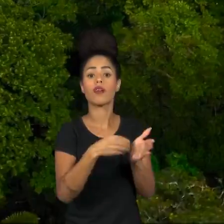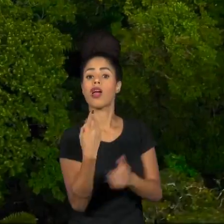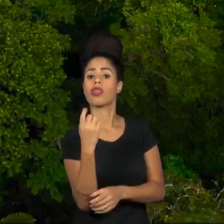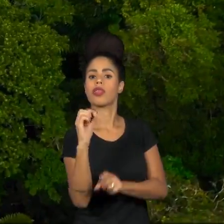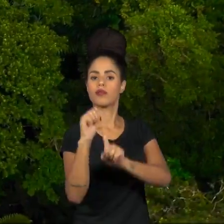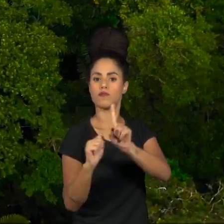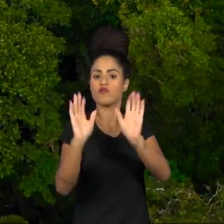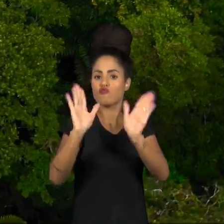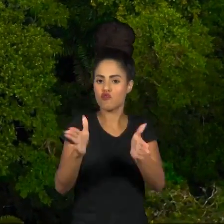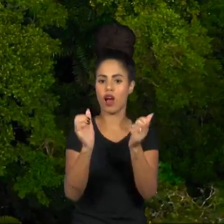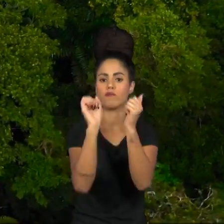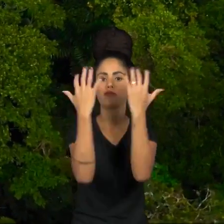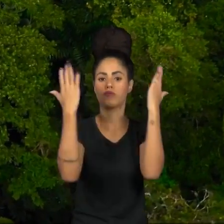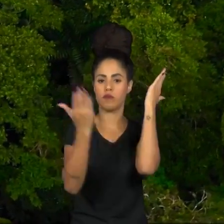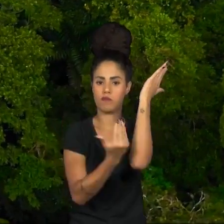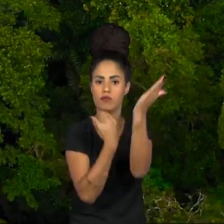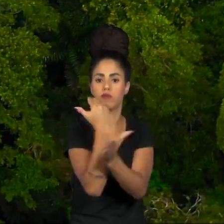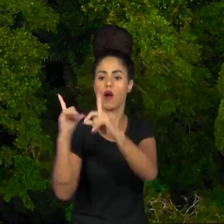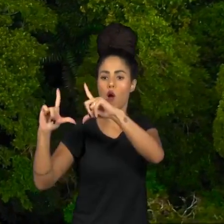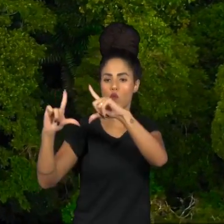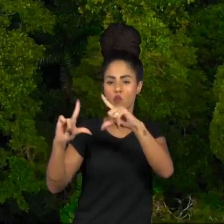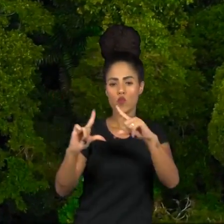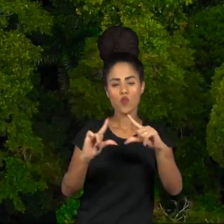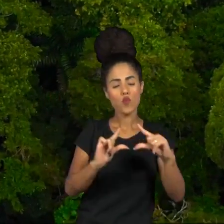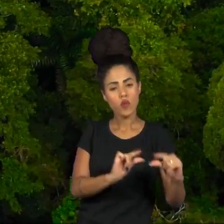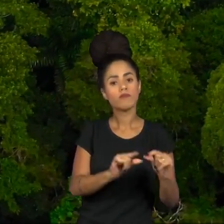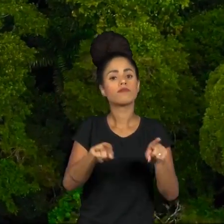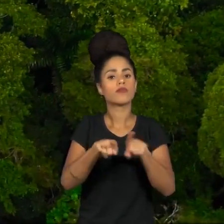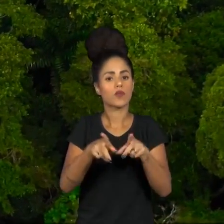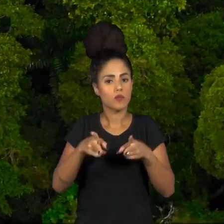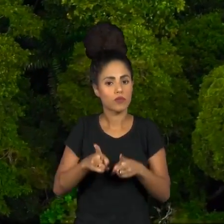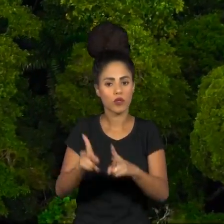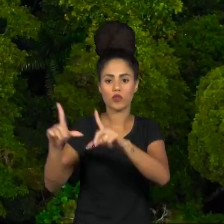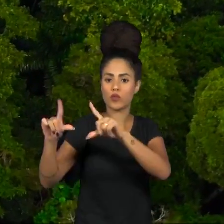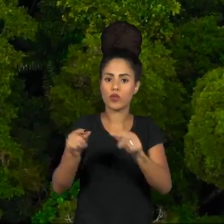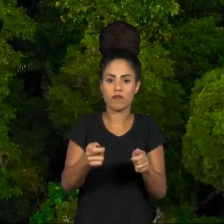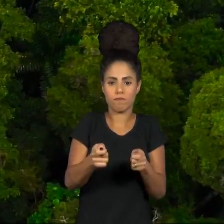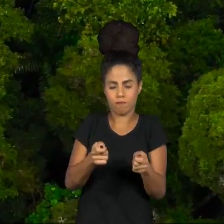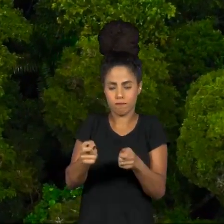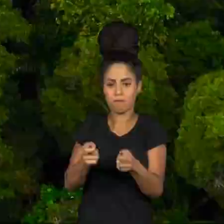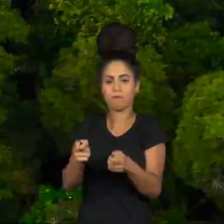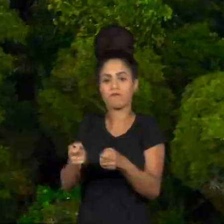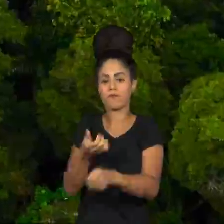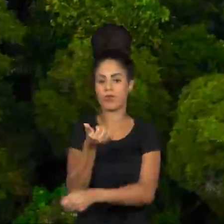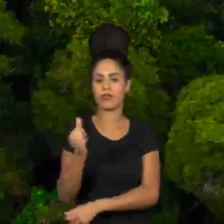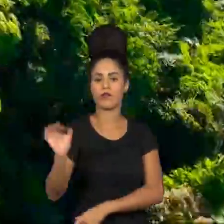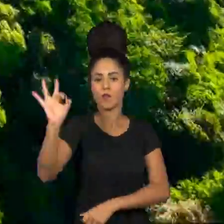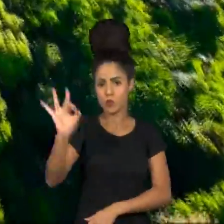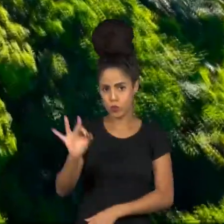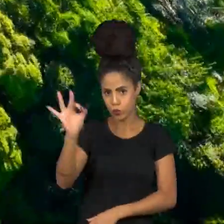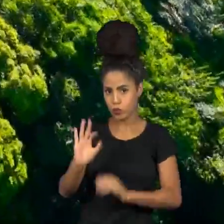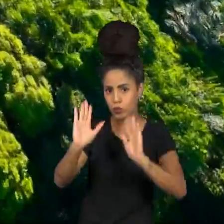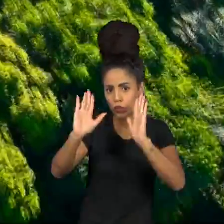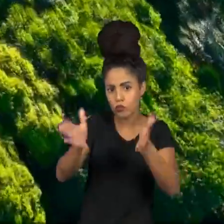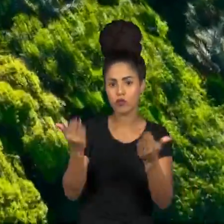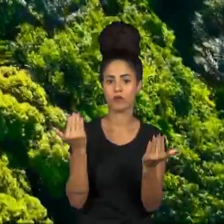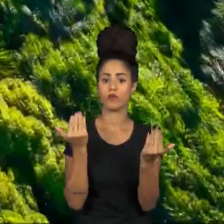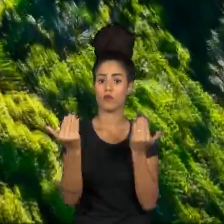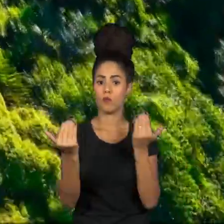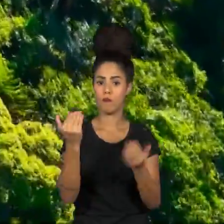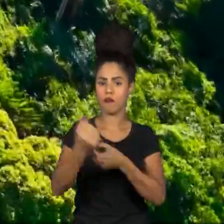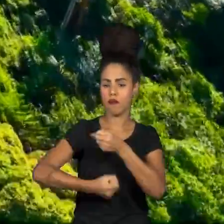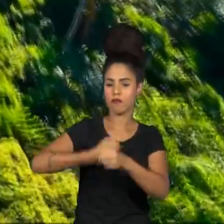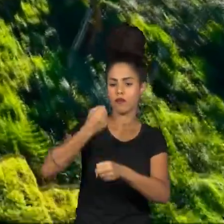de redução do desmatamento. A devastação da floresta teve queda de 60%, em comparação